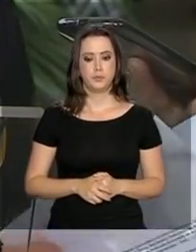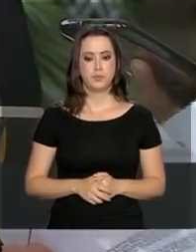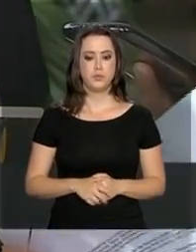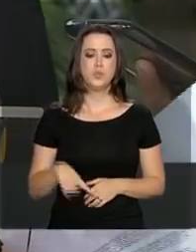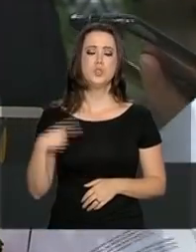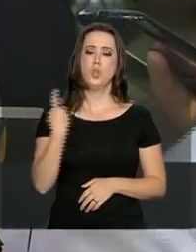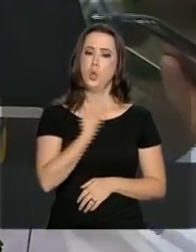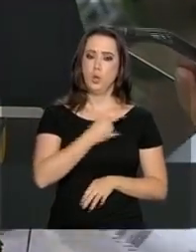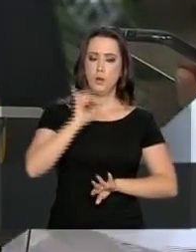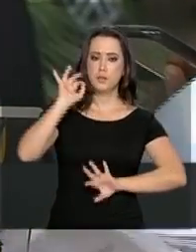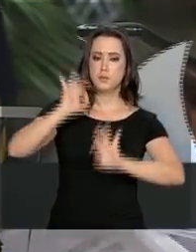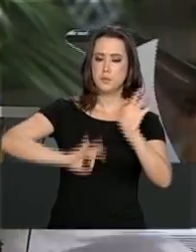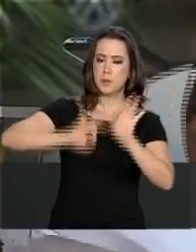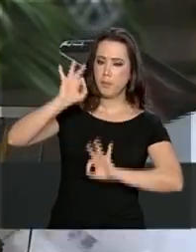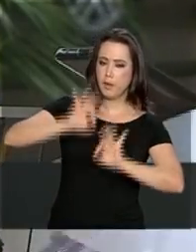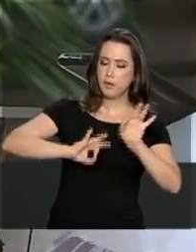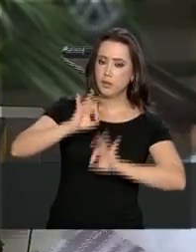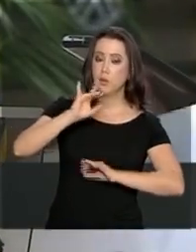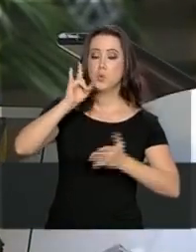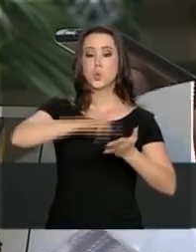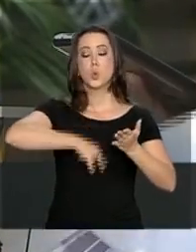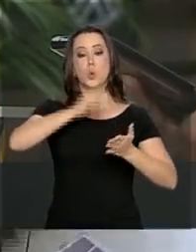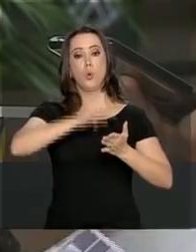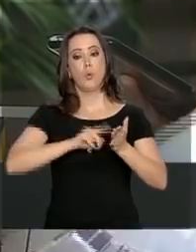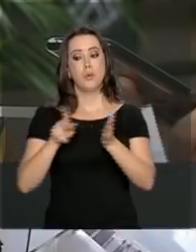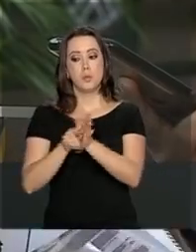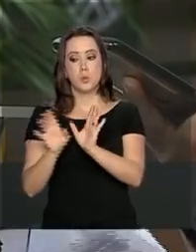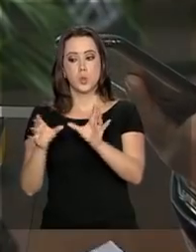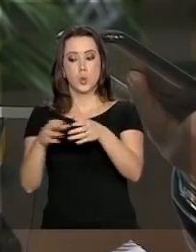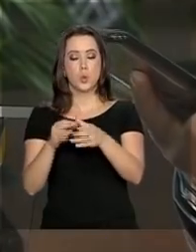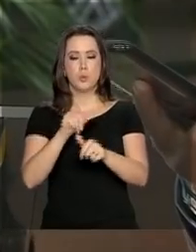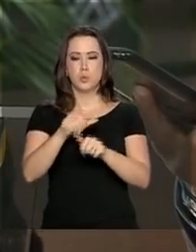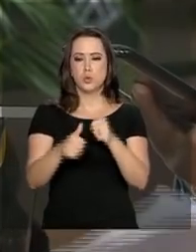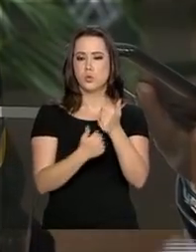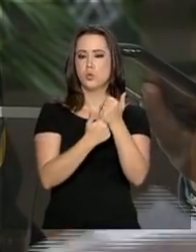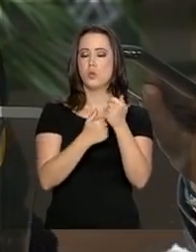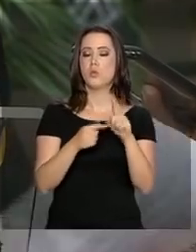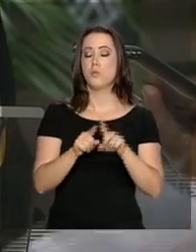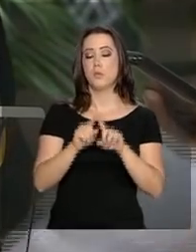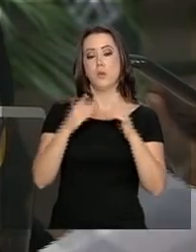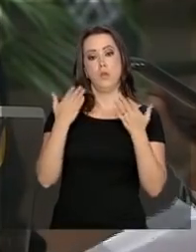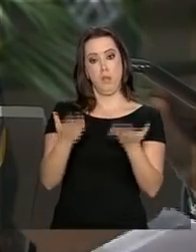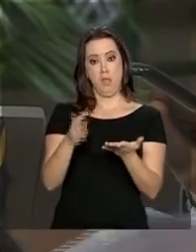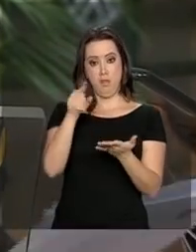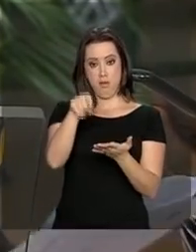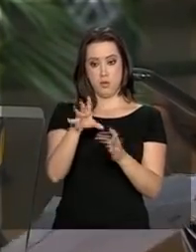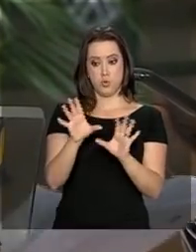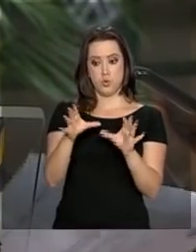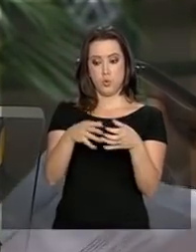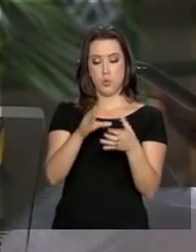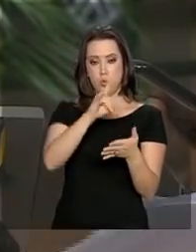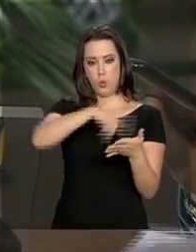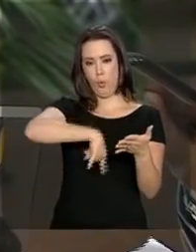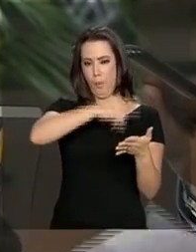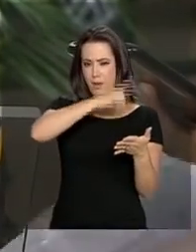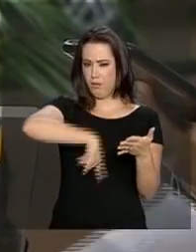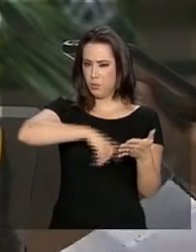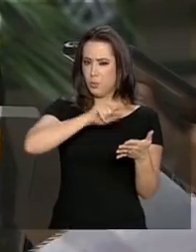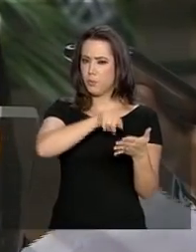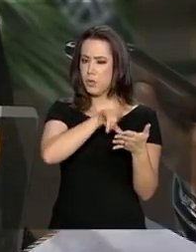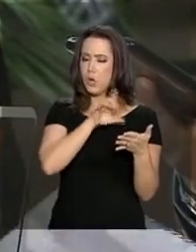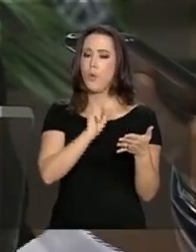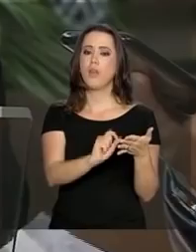preparado pela transição é esse documento ele é um